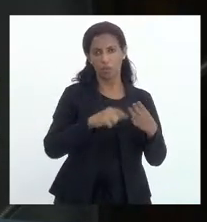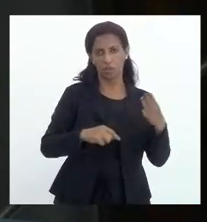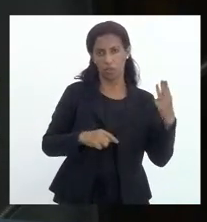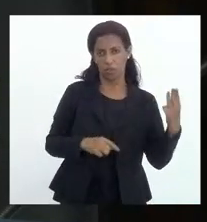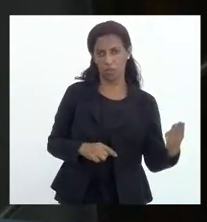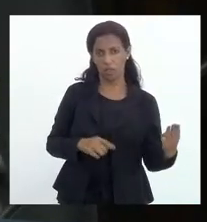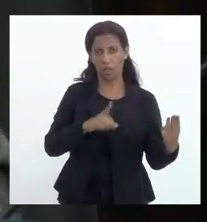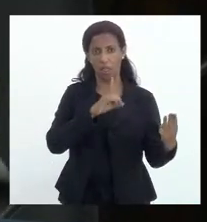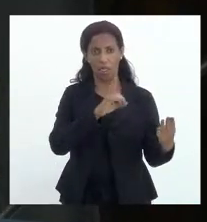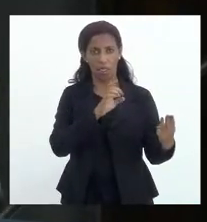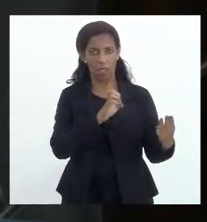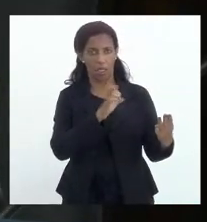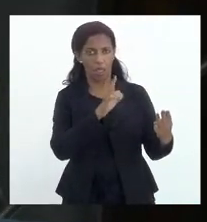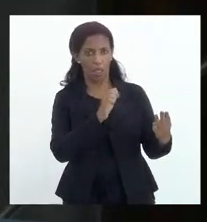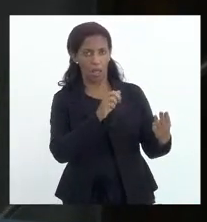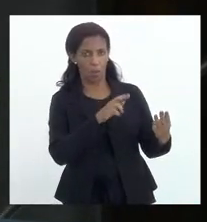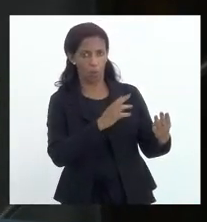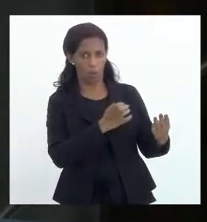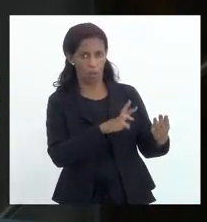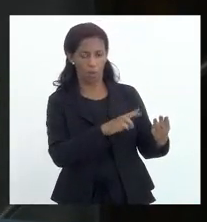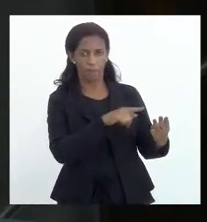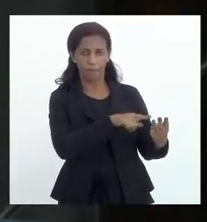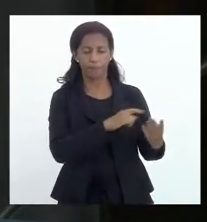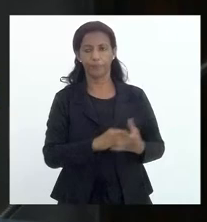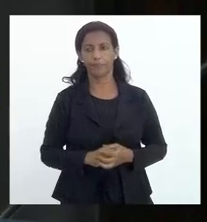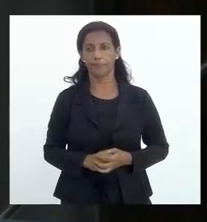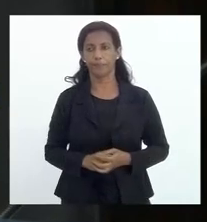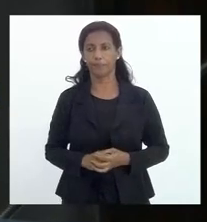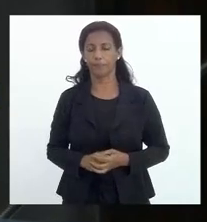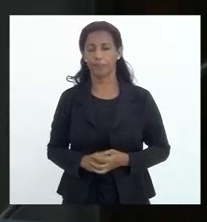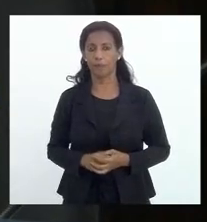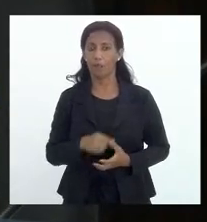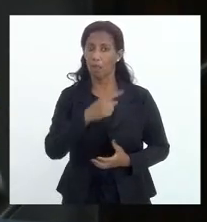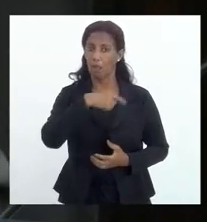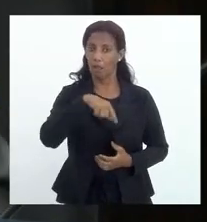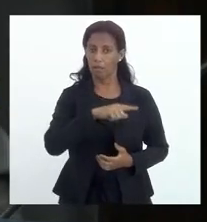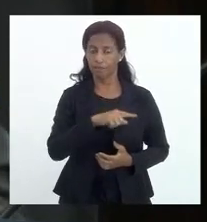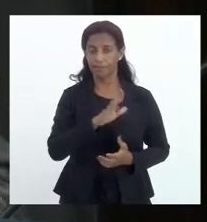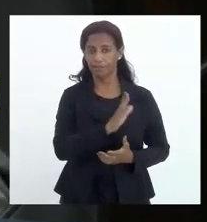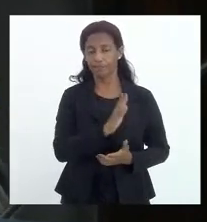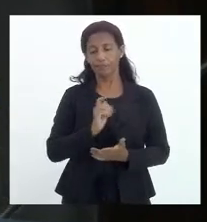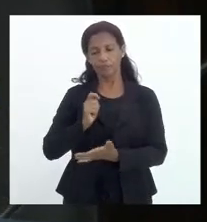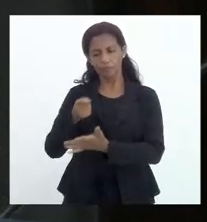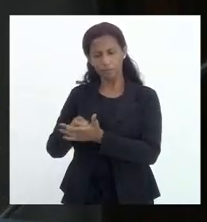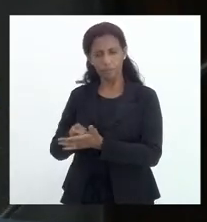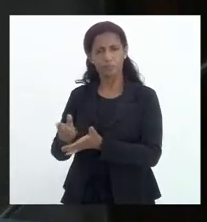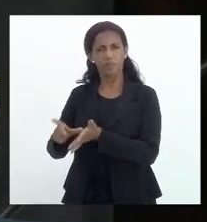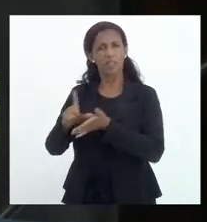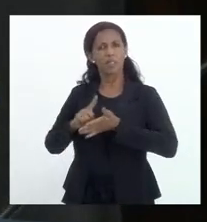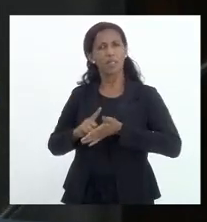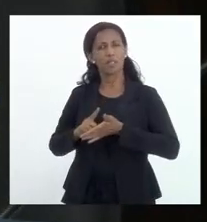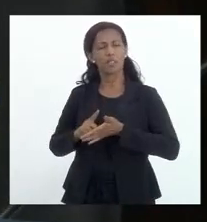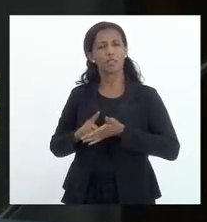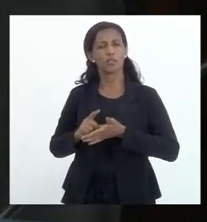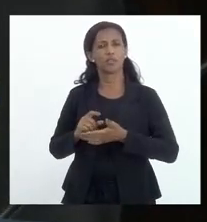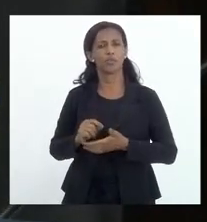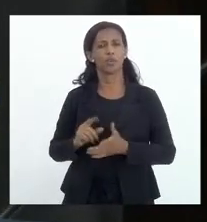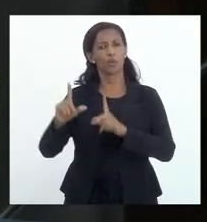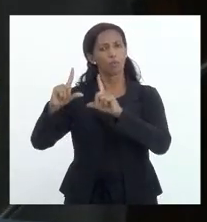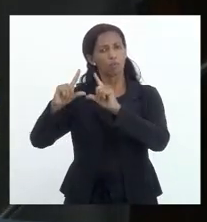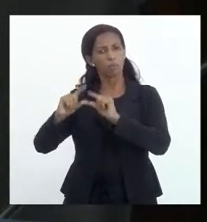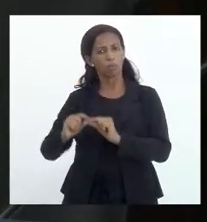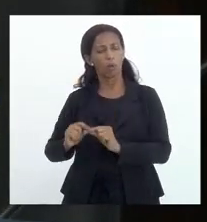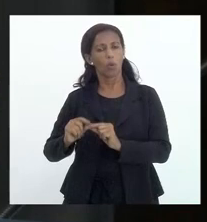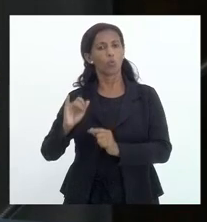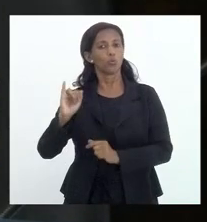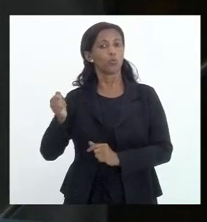sediadas em Delaware. Essa, então, nós estamos liquidando antecipadamente com a devida redução da taxa